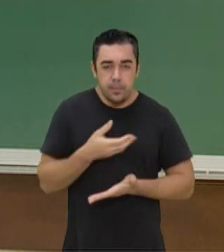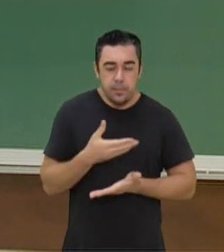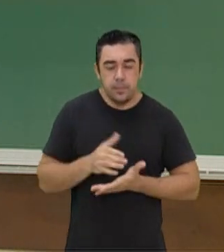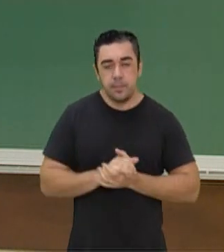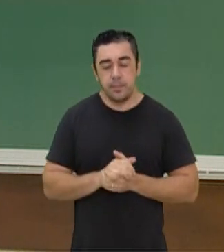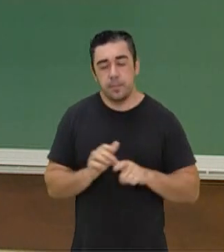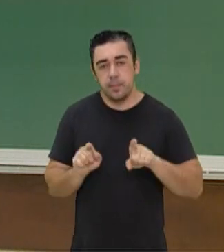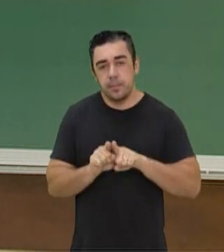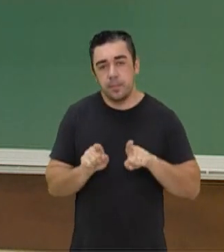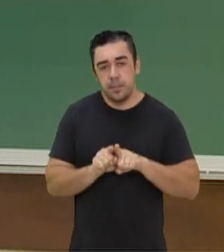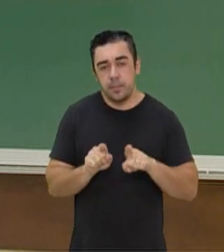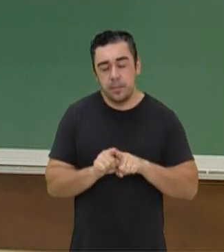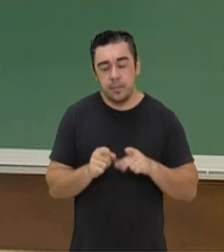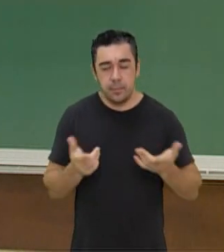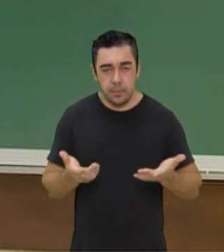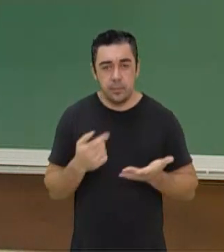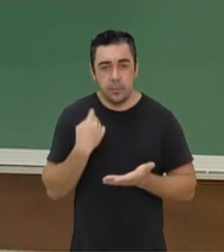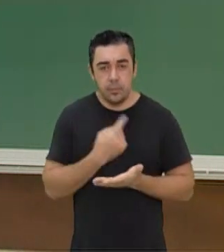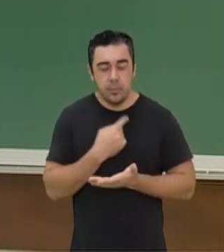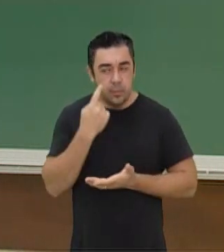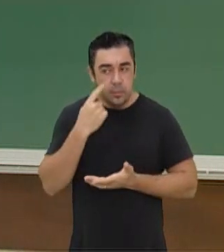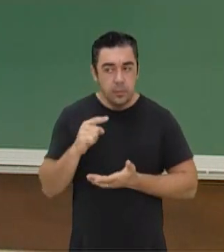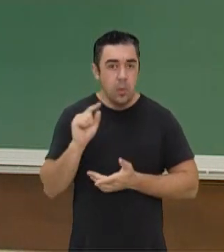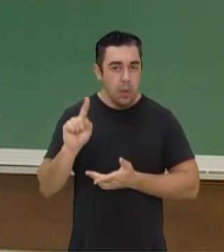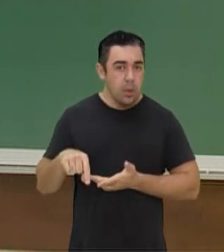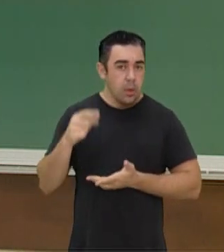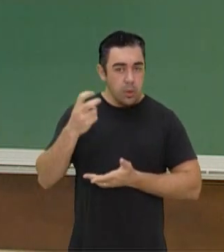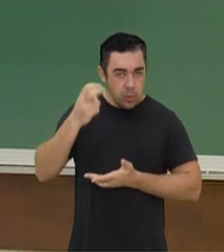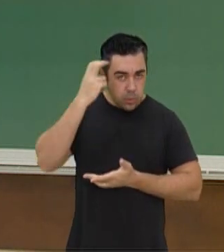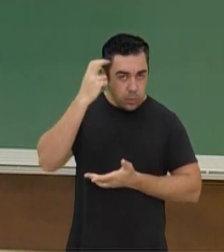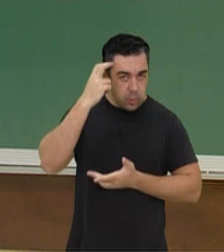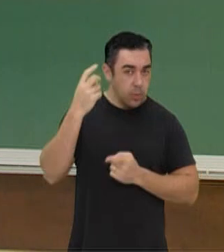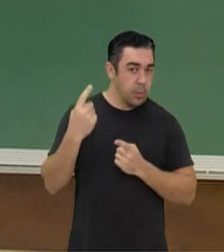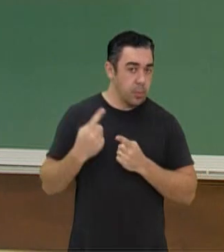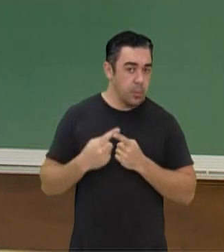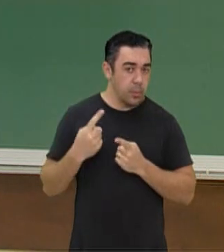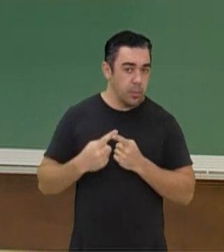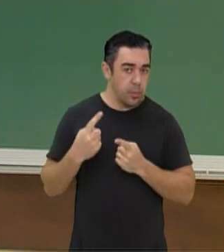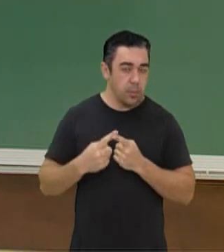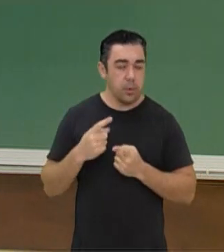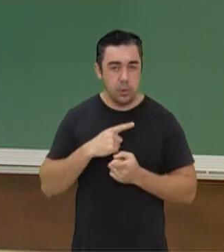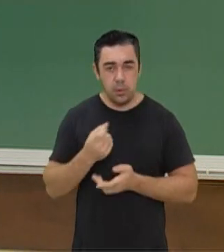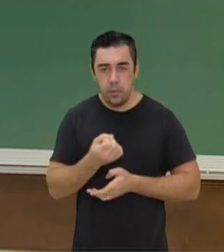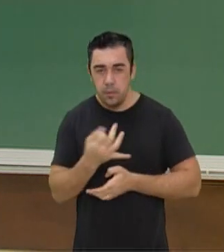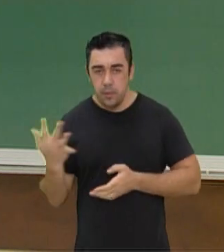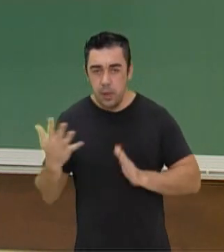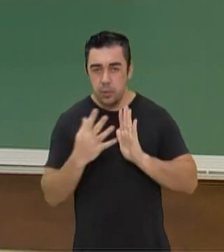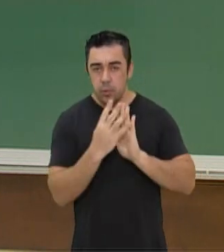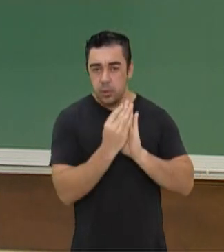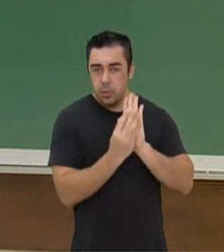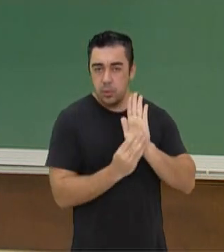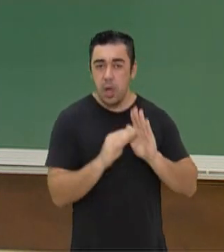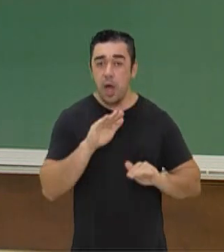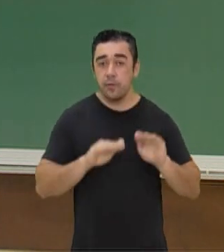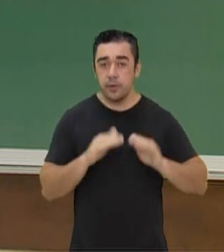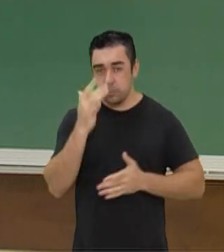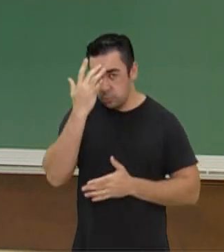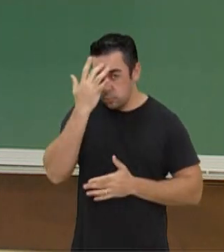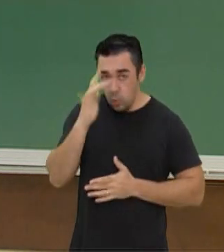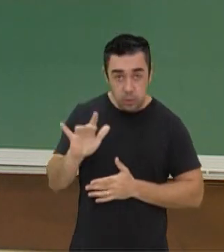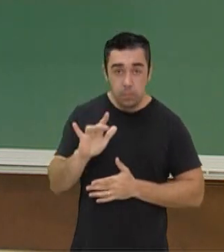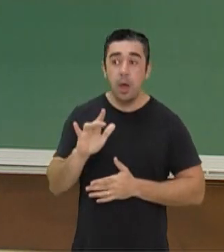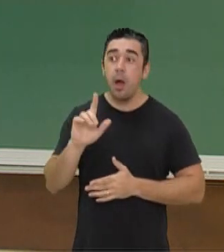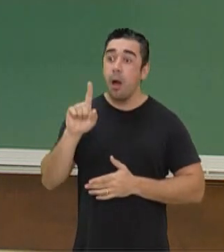E também, sem dúvida nenhuma, né? Algo assim cultural, diríamos, porque passa muitos conteúdos que às vezes a gente não sabe